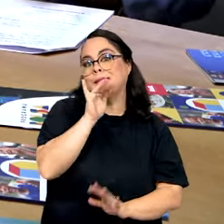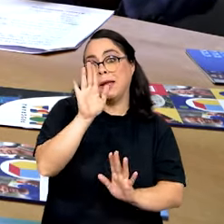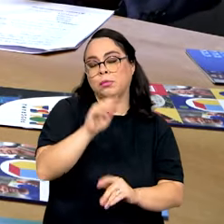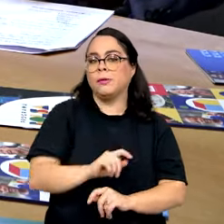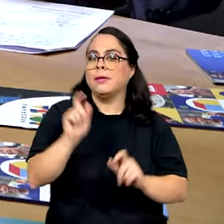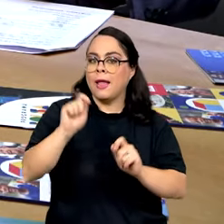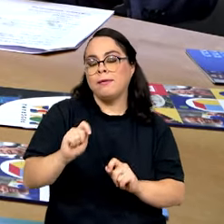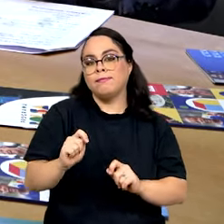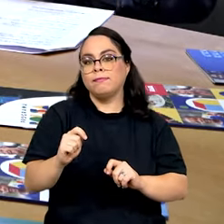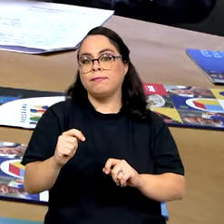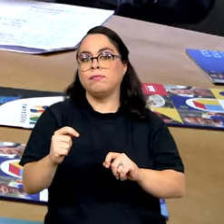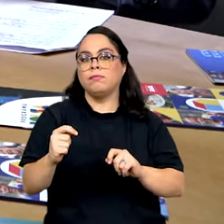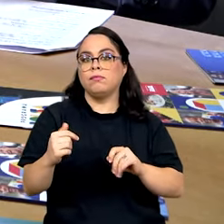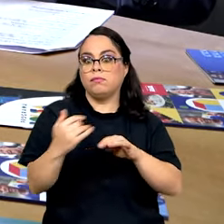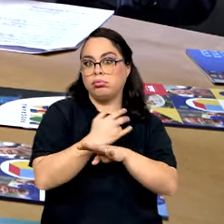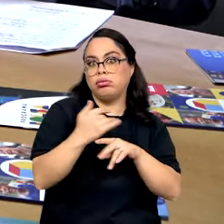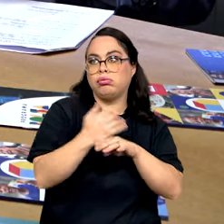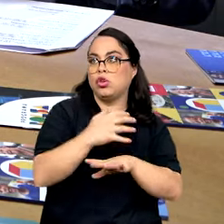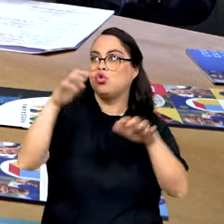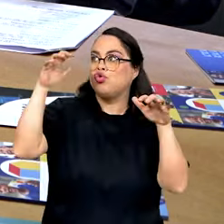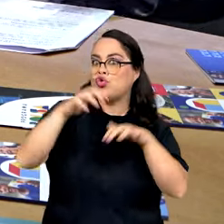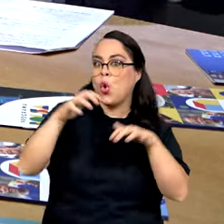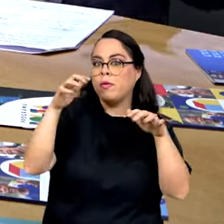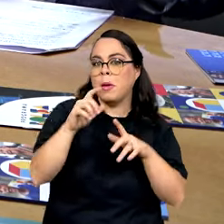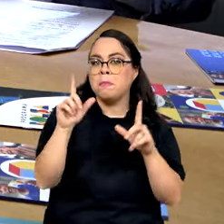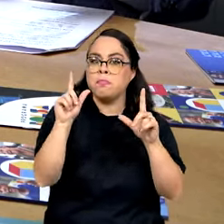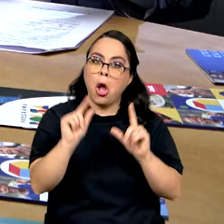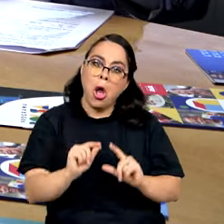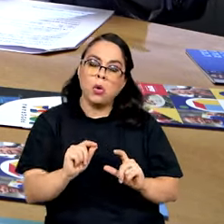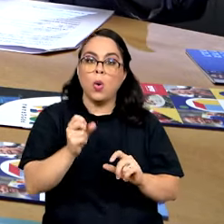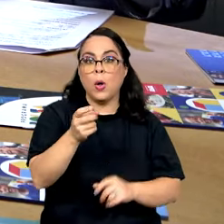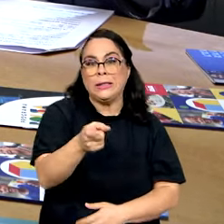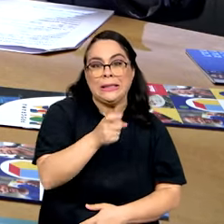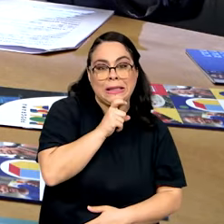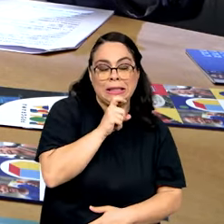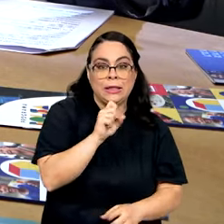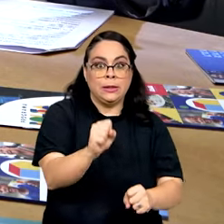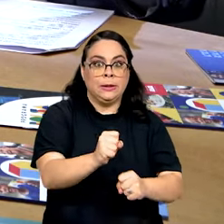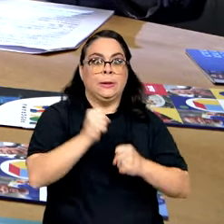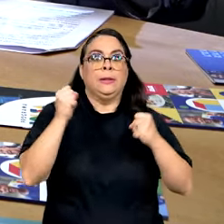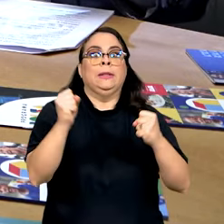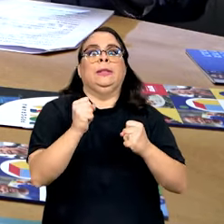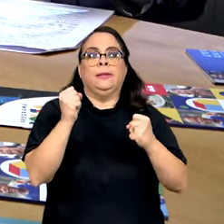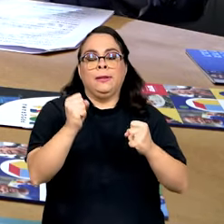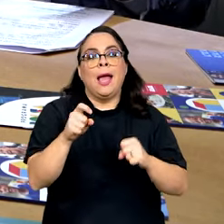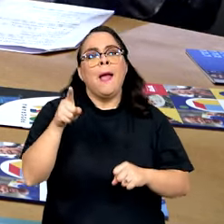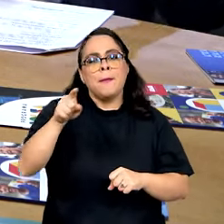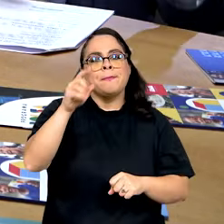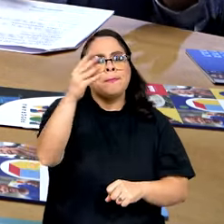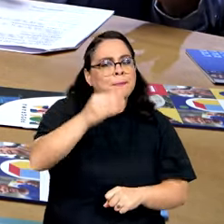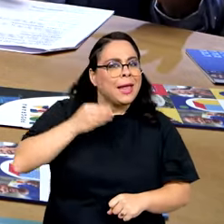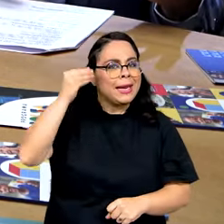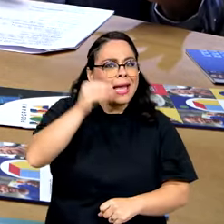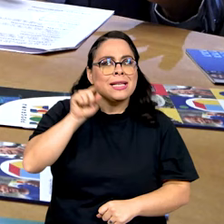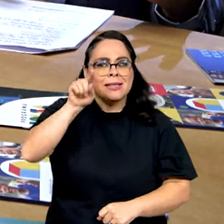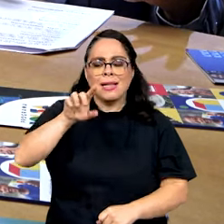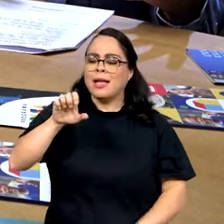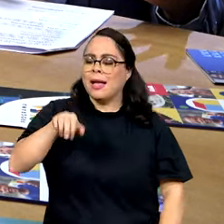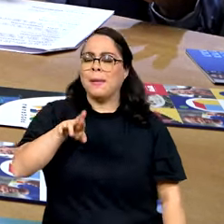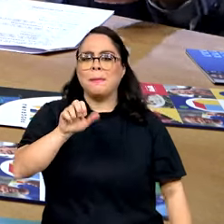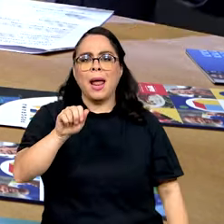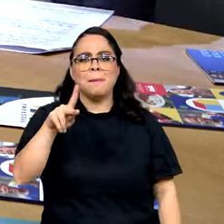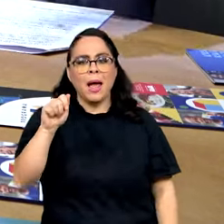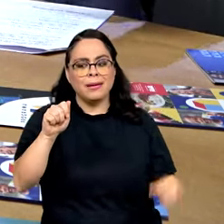você pode conviver com irregularidade de chuvas ou com inverno muito fortes Então essa experiência